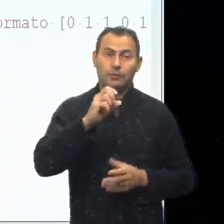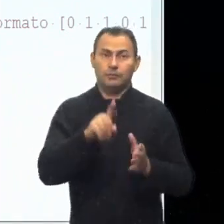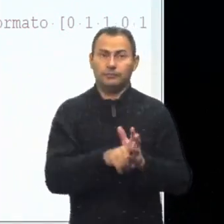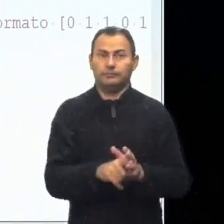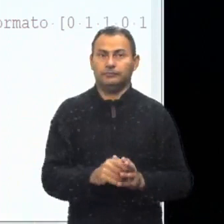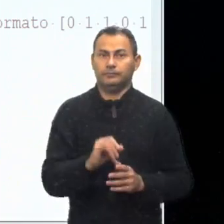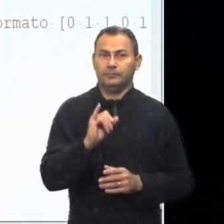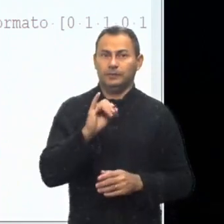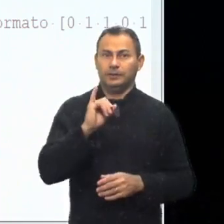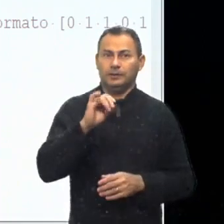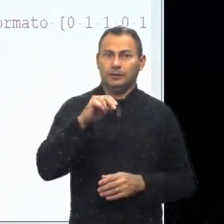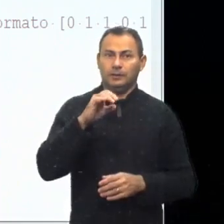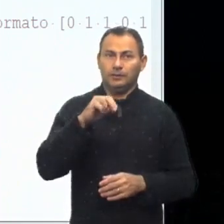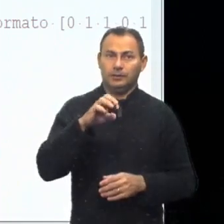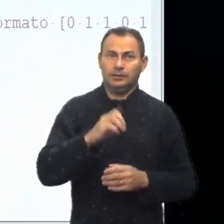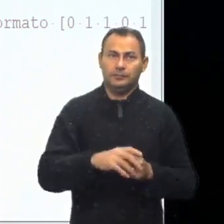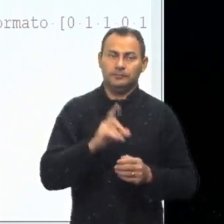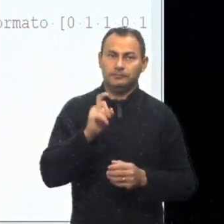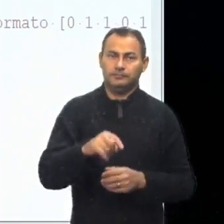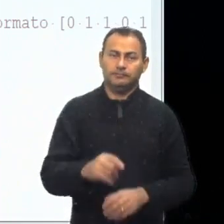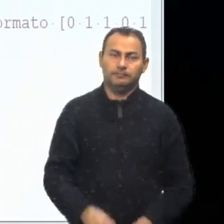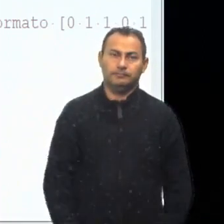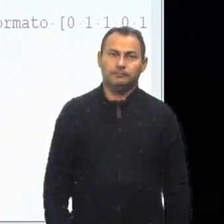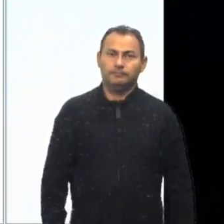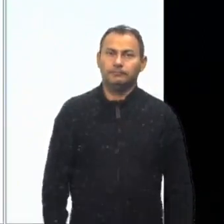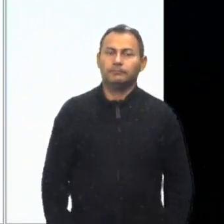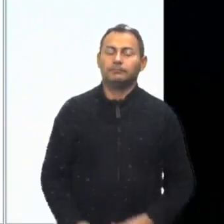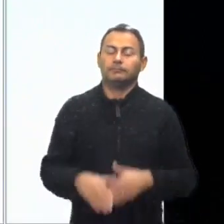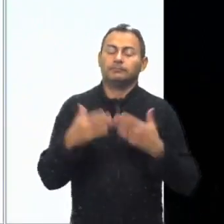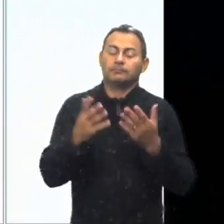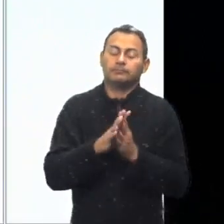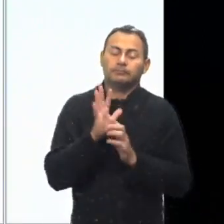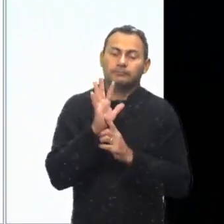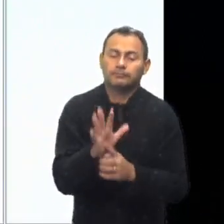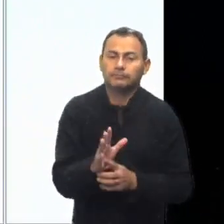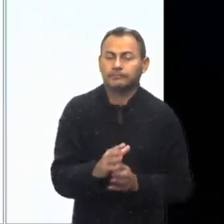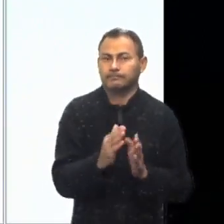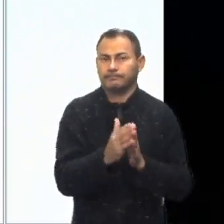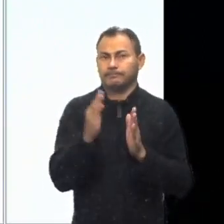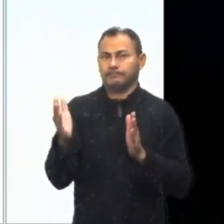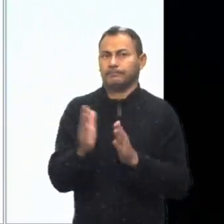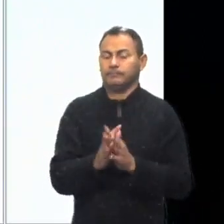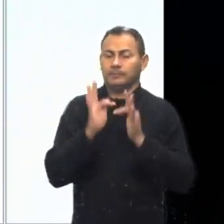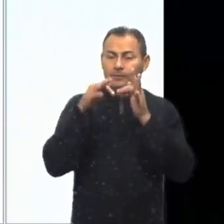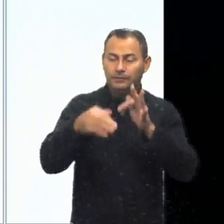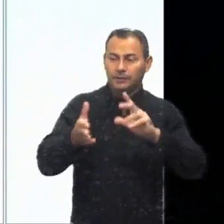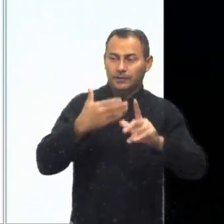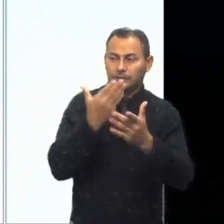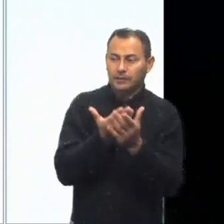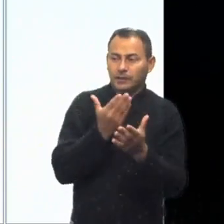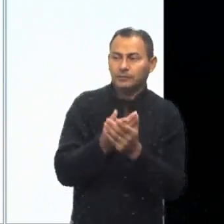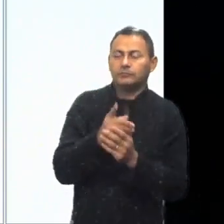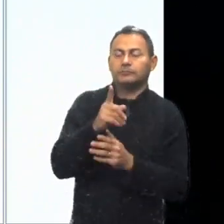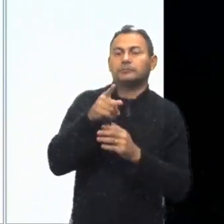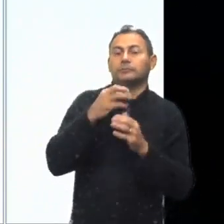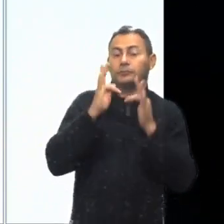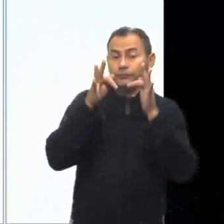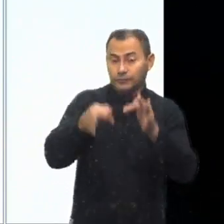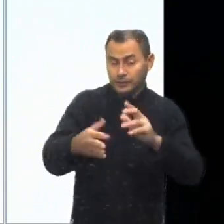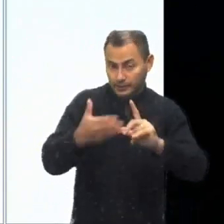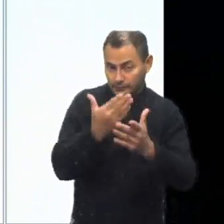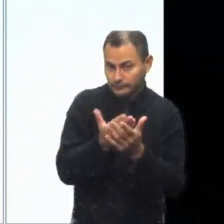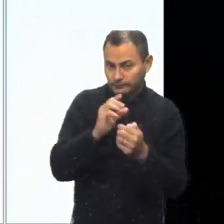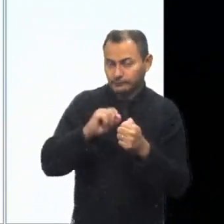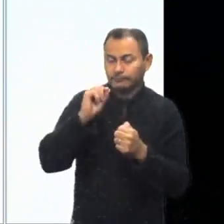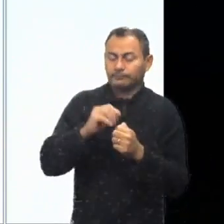nesse ícone e executar. Aí, qual que vai ser o resultado lá na frente, ao final da aula, o que você vai ter feito? Você